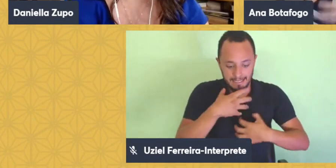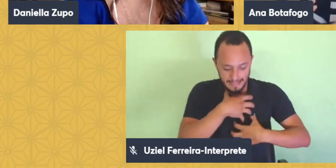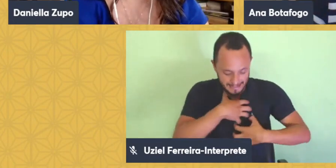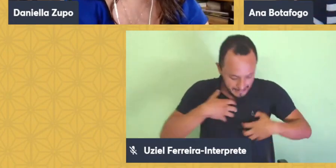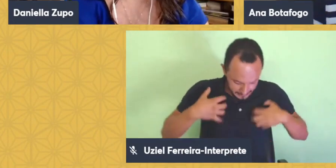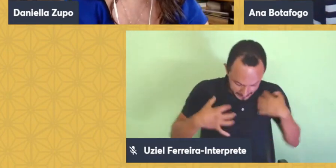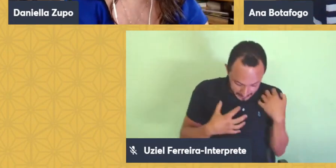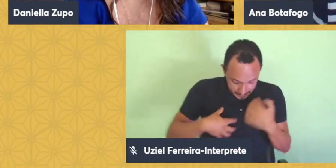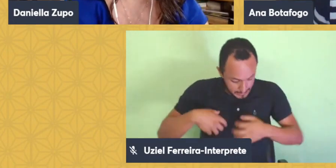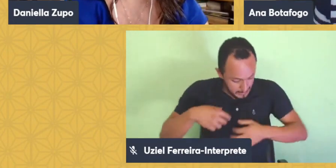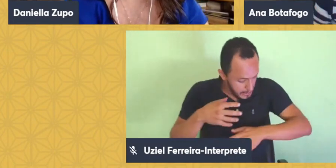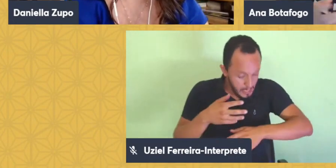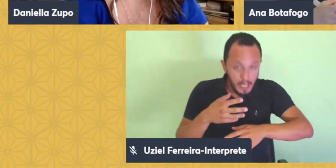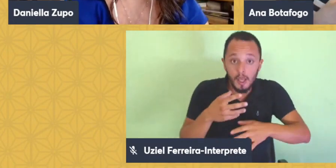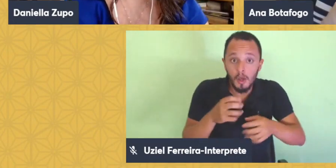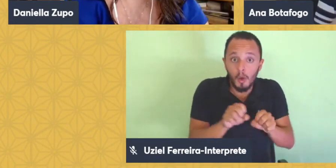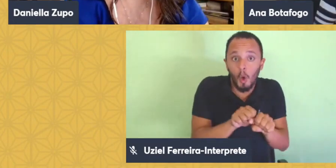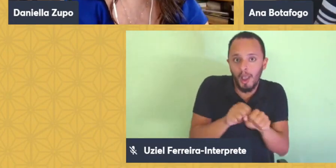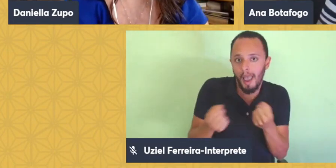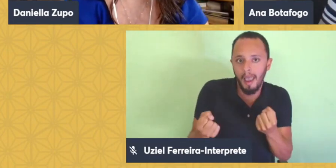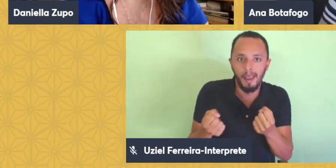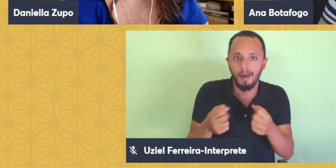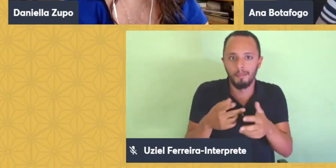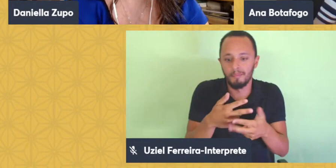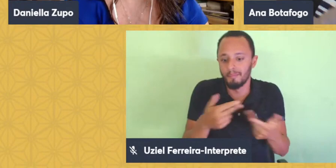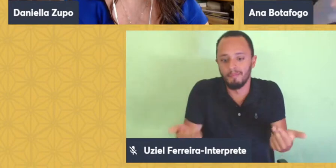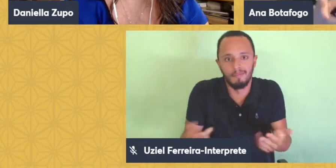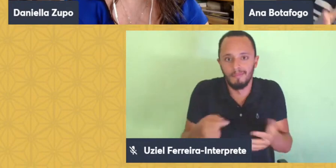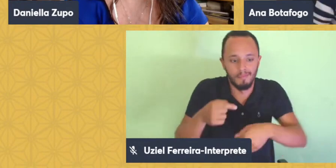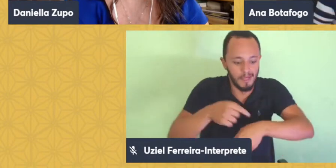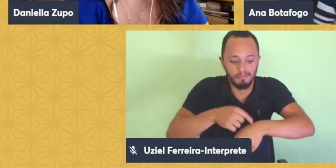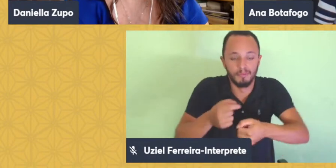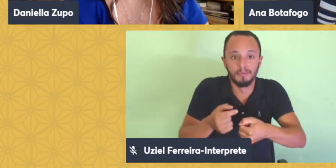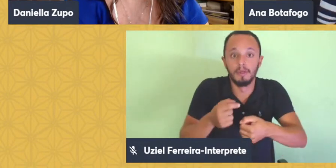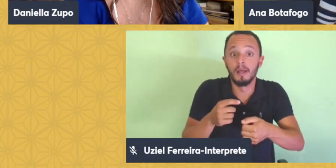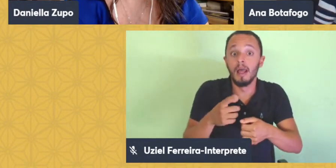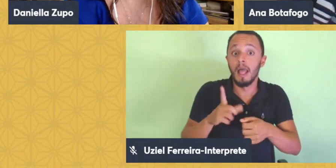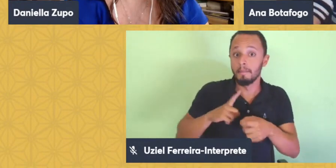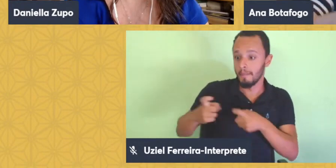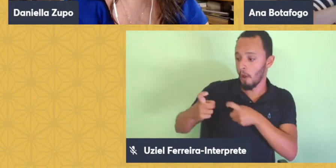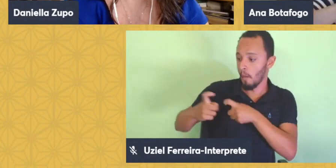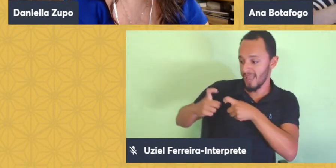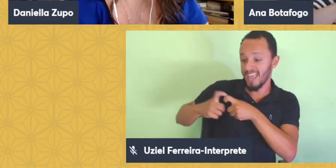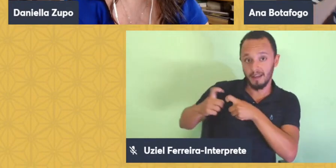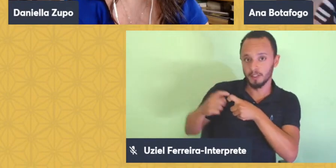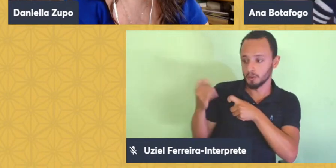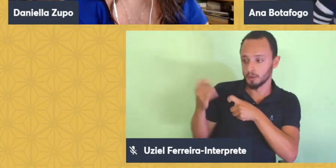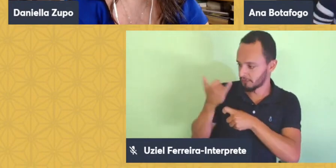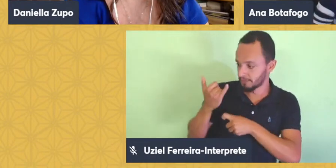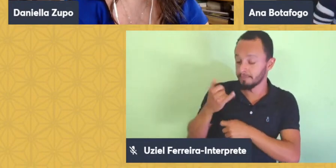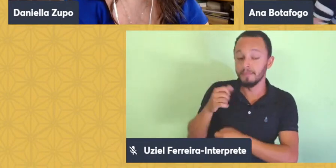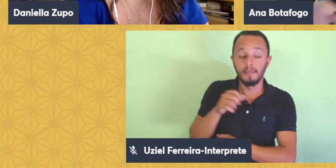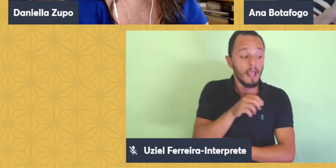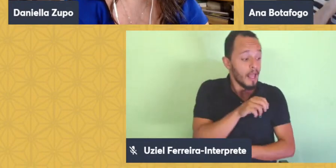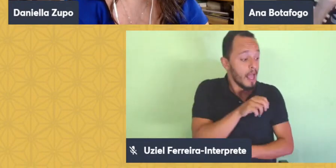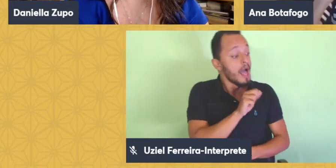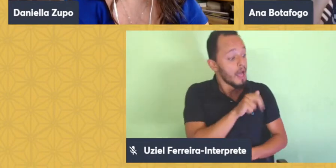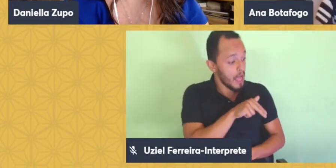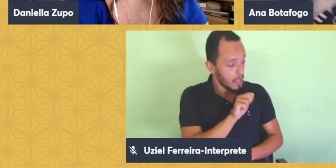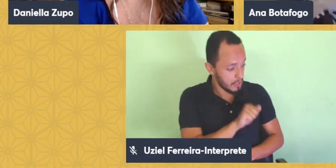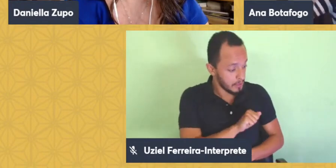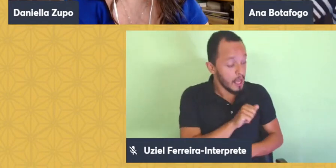corpo um corpo contraturado um corpo o meu médico mesmo uma vez disso não era você precisa relaxar